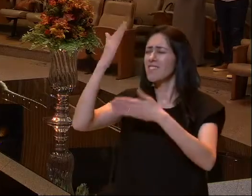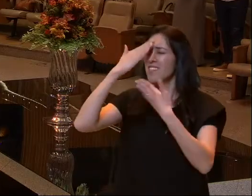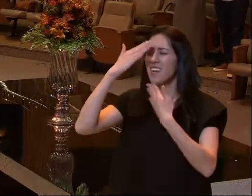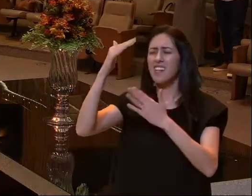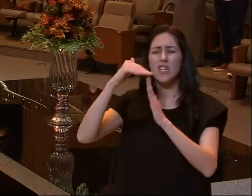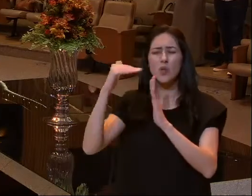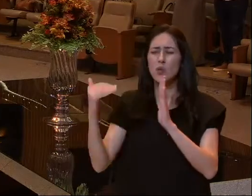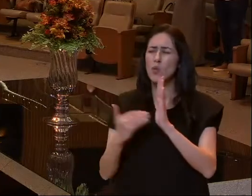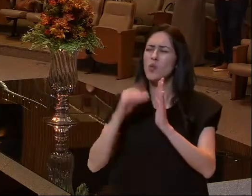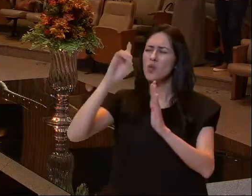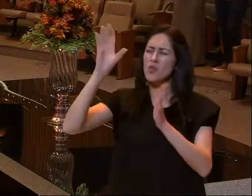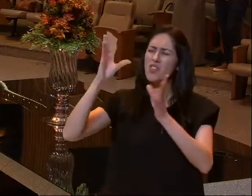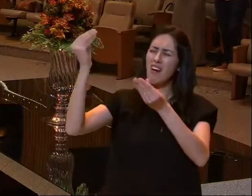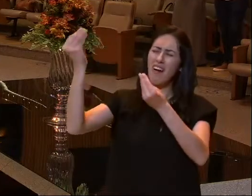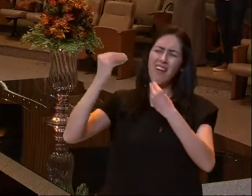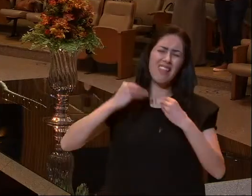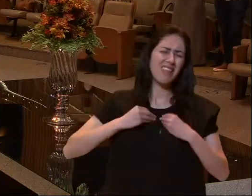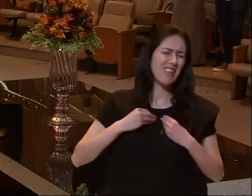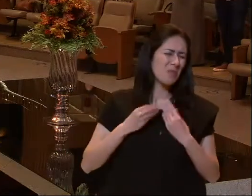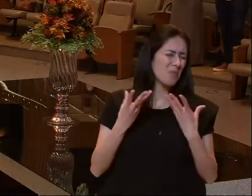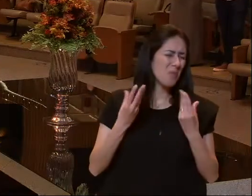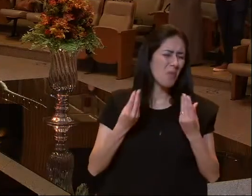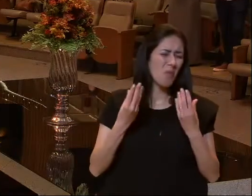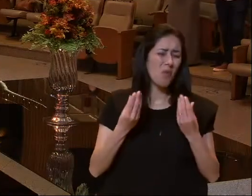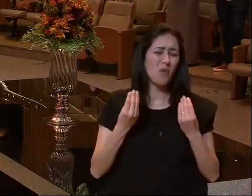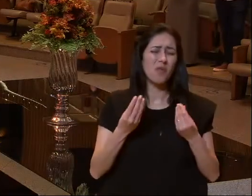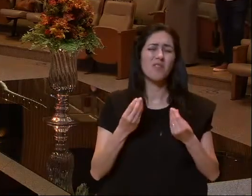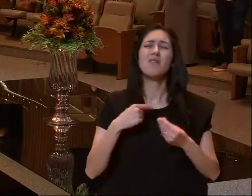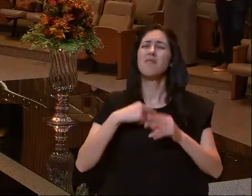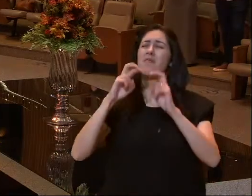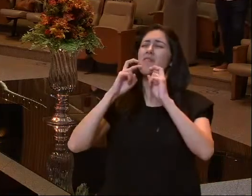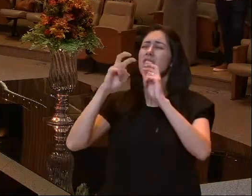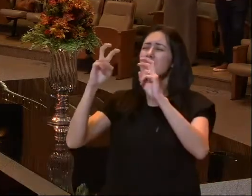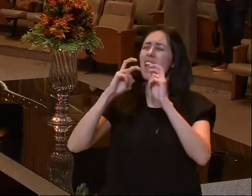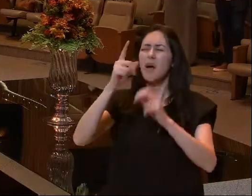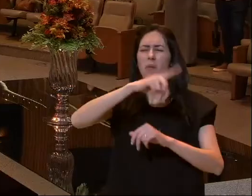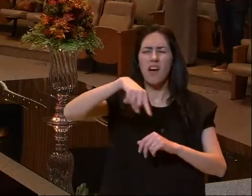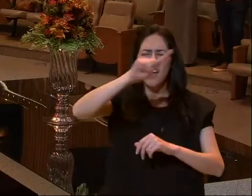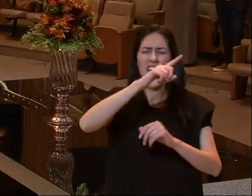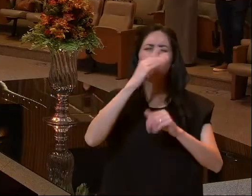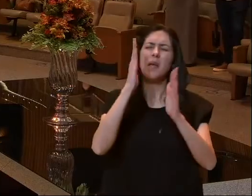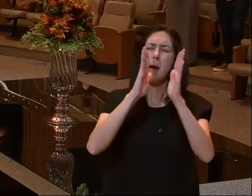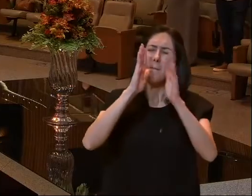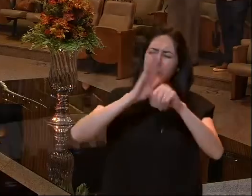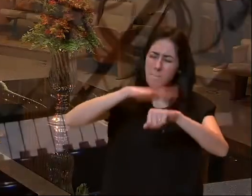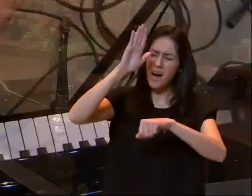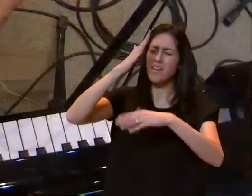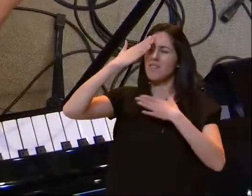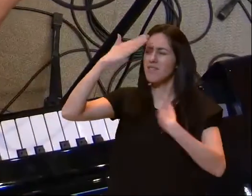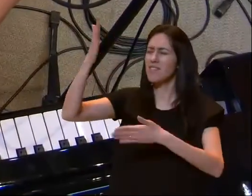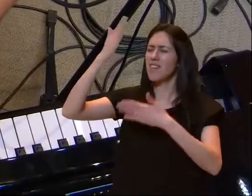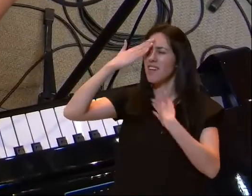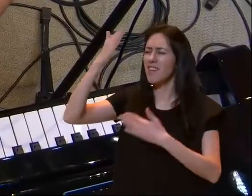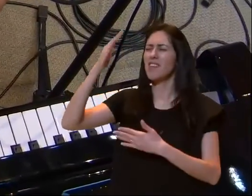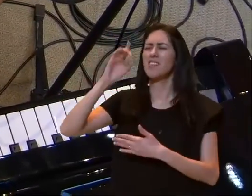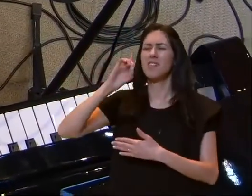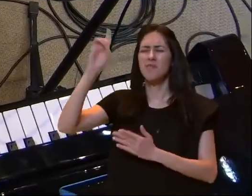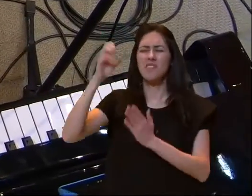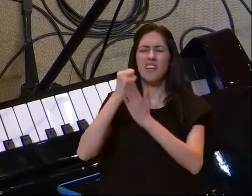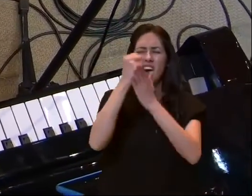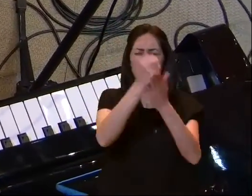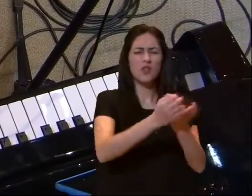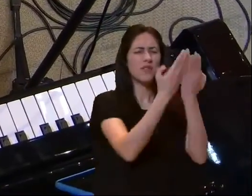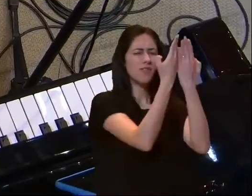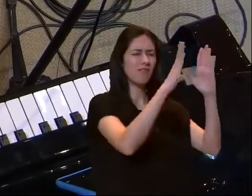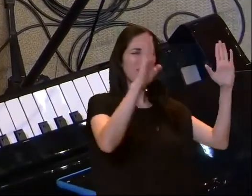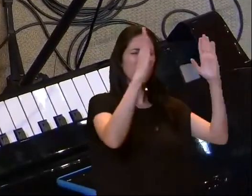deu tanto. E Pai, eu quero clamar, quanto mais eles agradecem, que mais o Senhor lhes dê, que mais portas se abram.